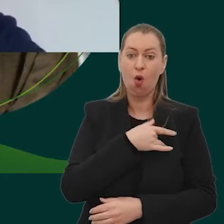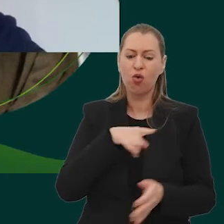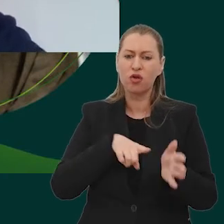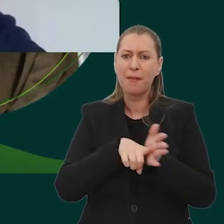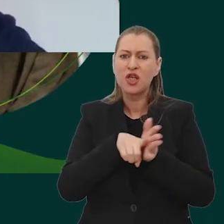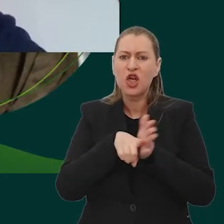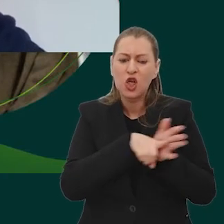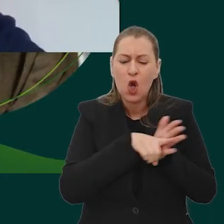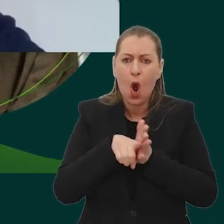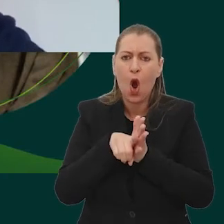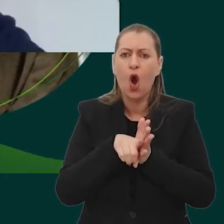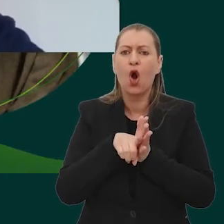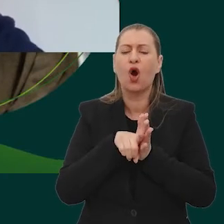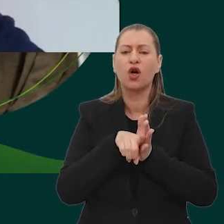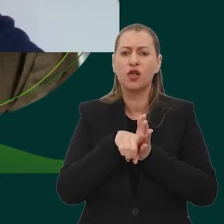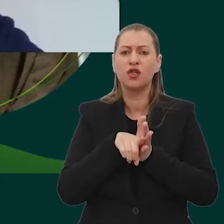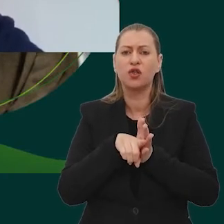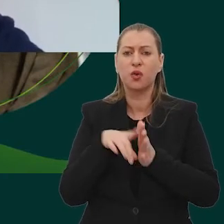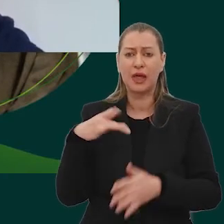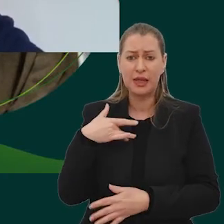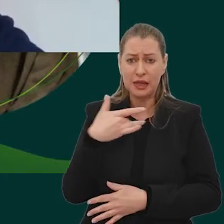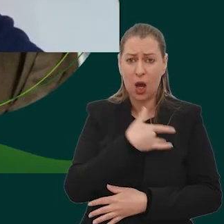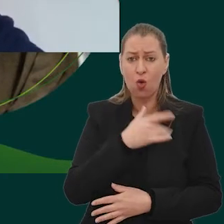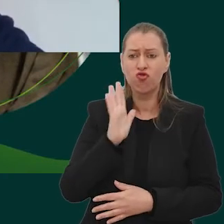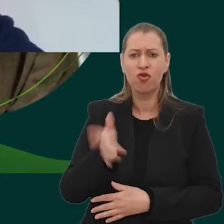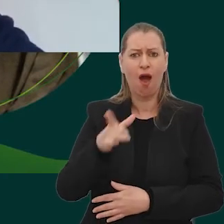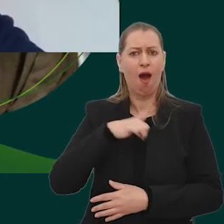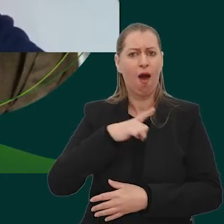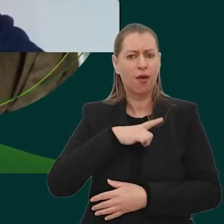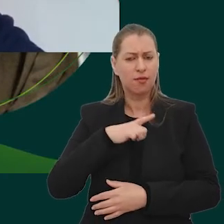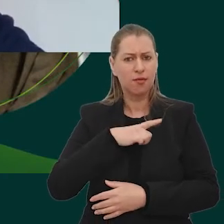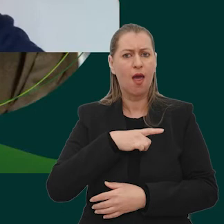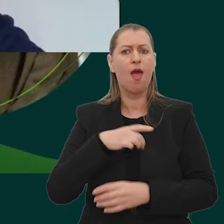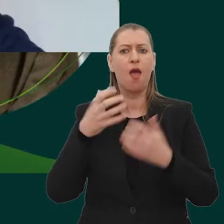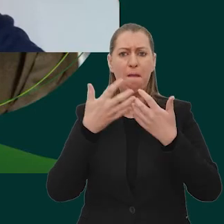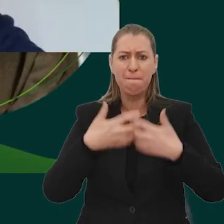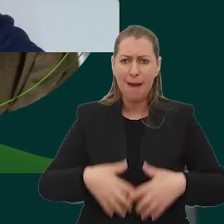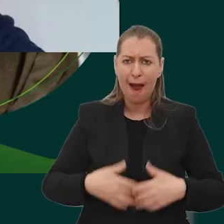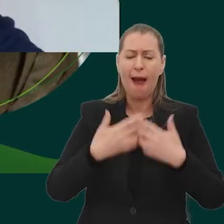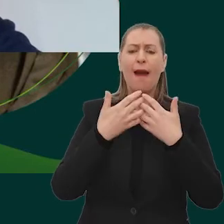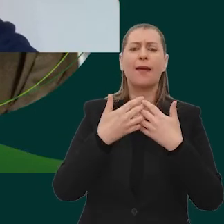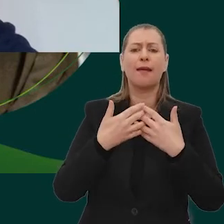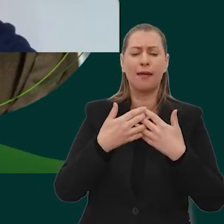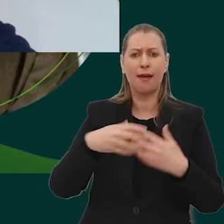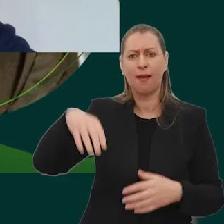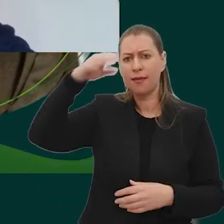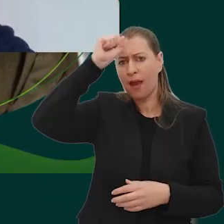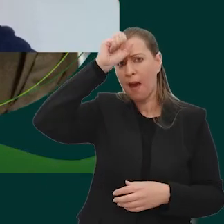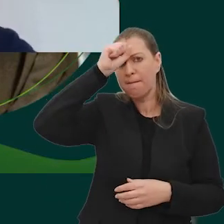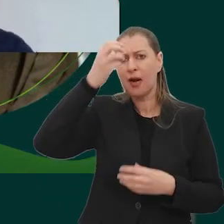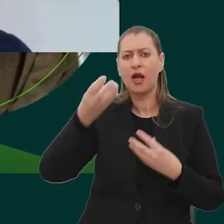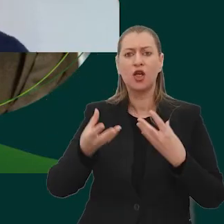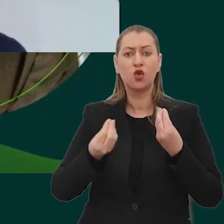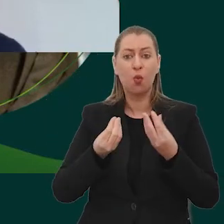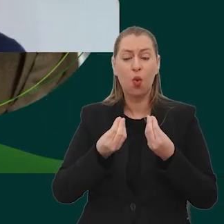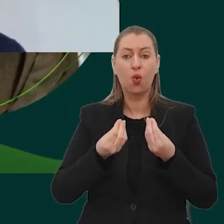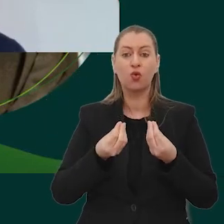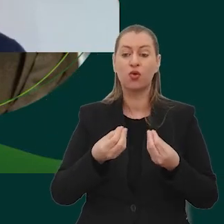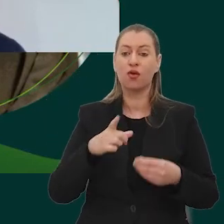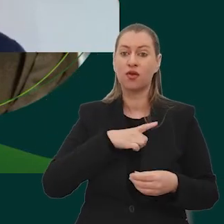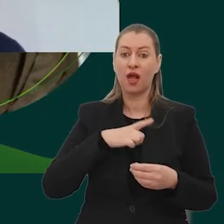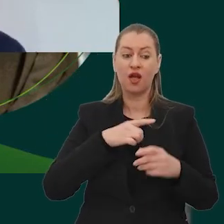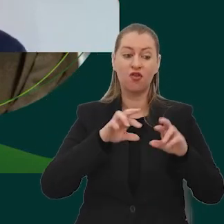diagnóstico. Hoje, no diagnóstico, a gente já tem equipamentos que aprendem através, tipo assim, tem equipamentos de diferentes